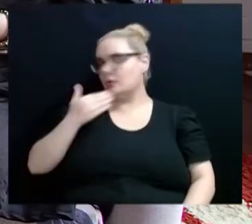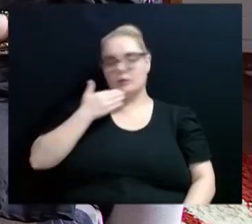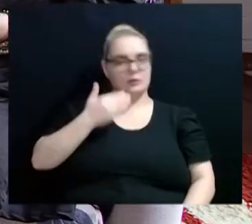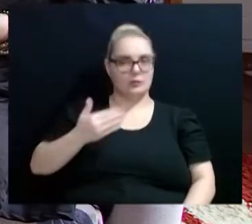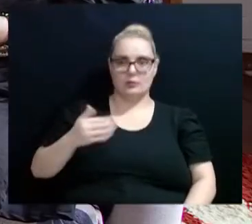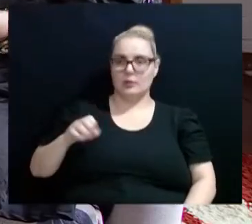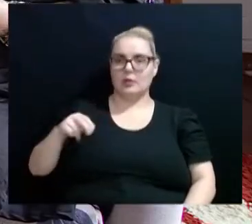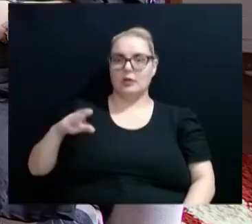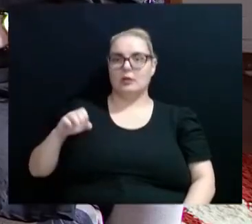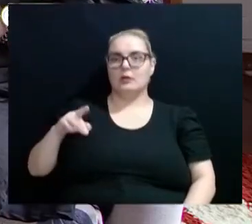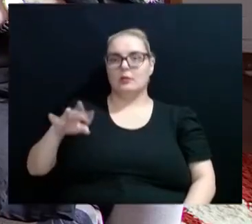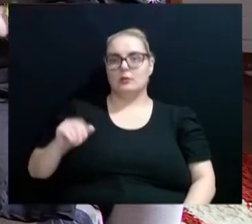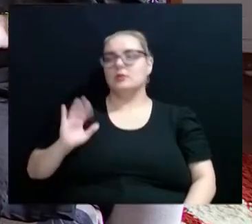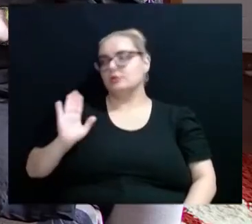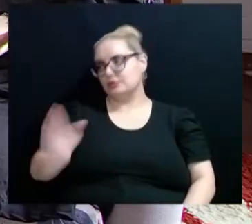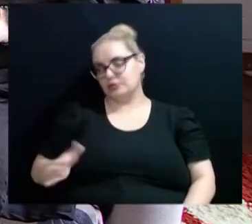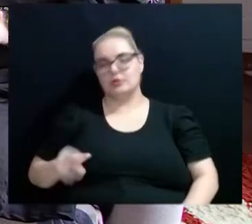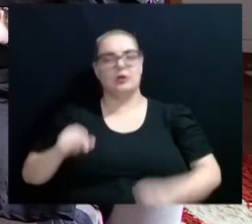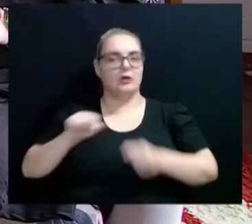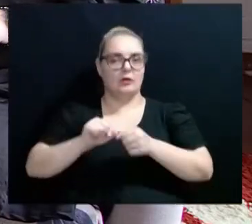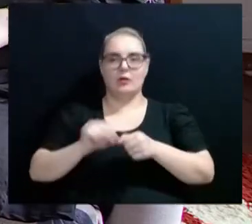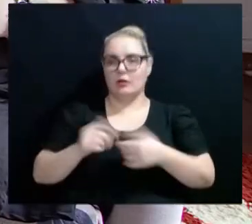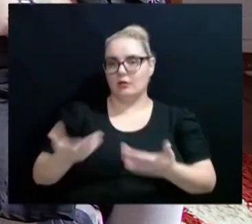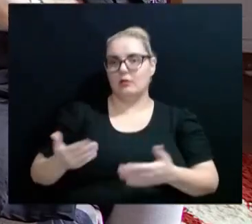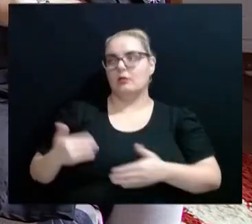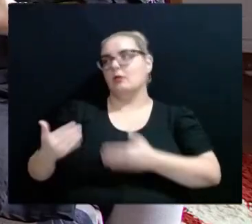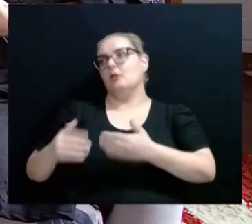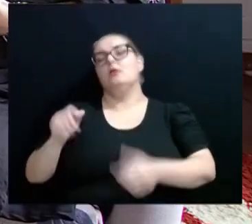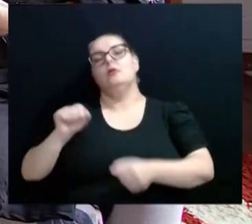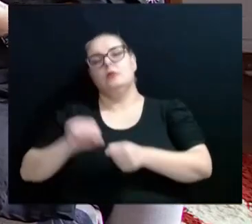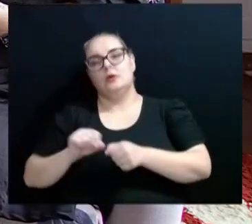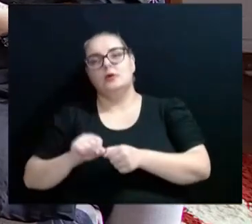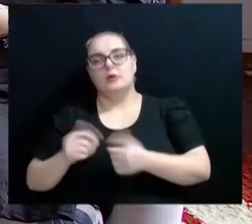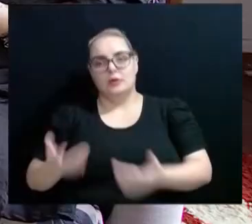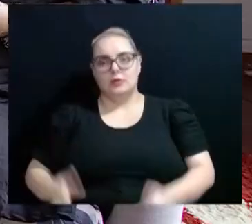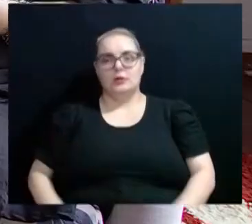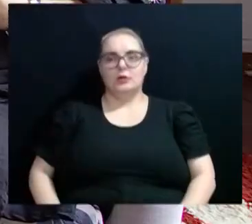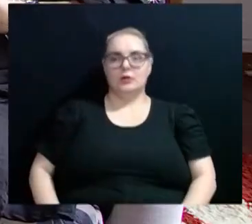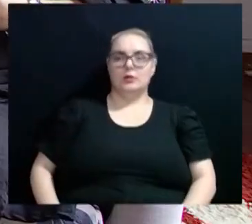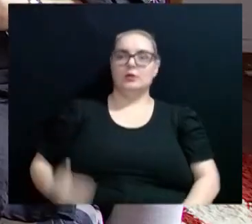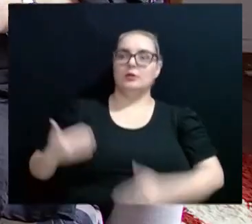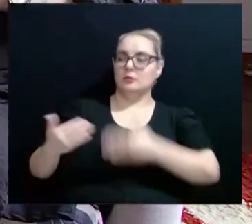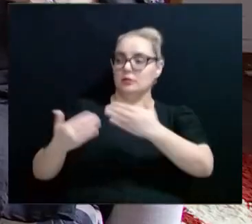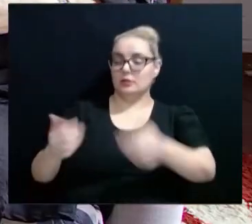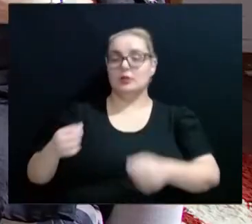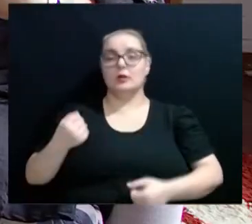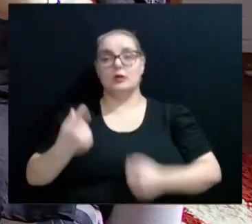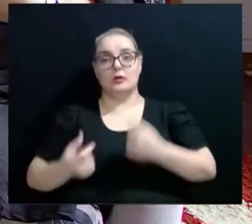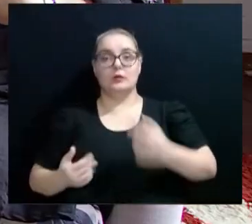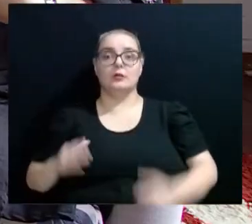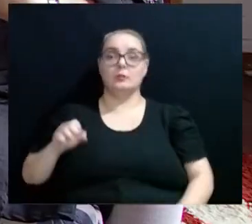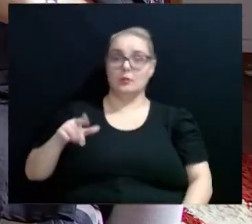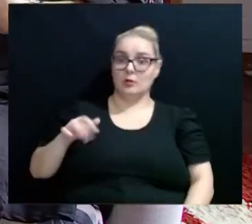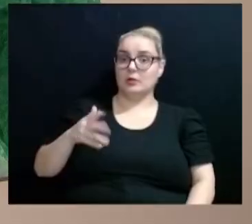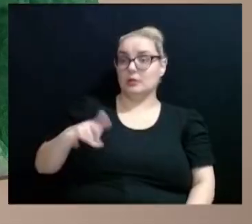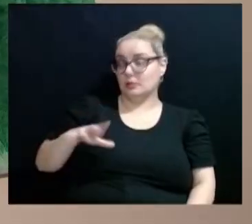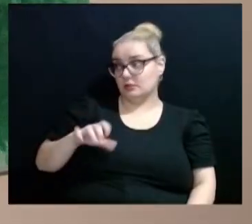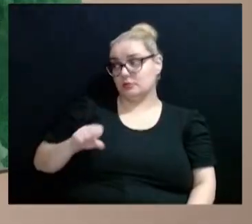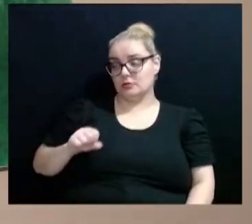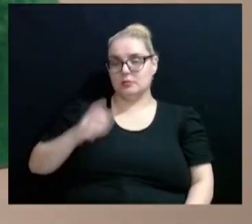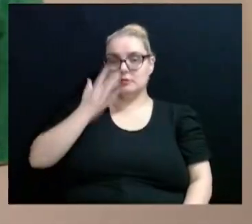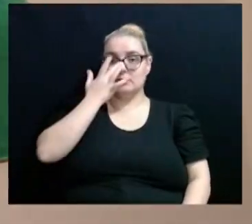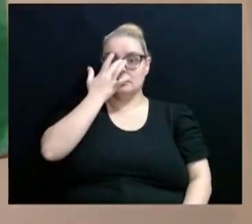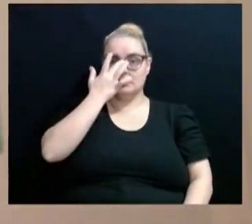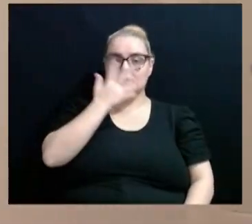não pego encomendas, são obras que eu já fiz ou faço, estou no processo. Às vezes eu faço algumas coleções